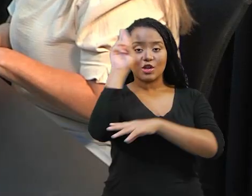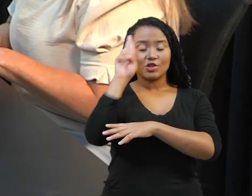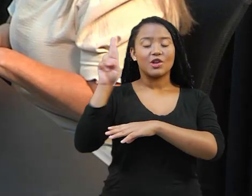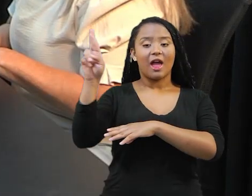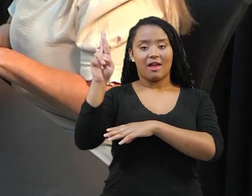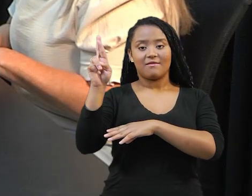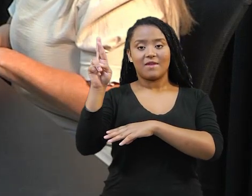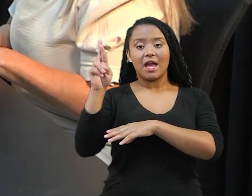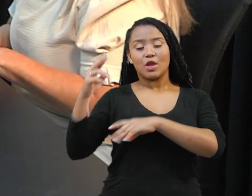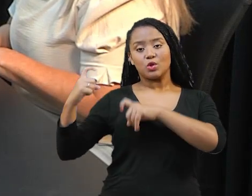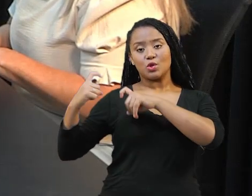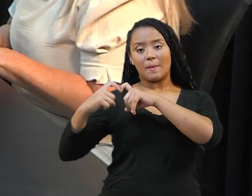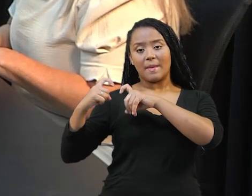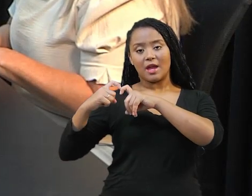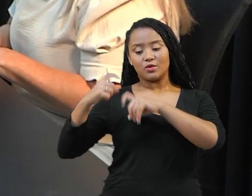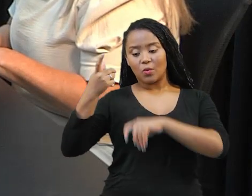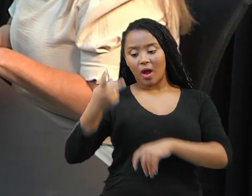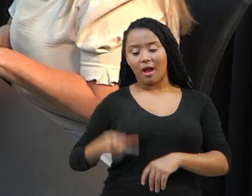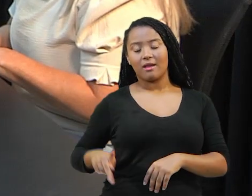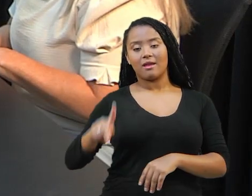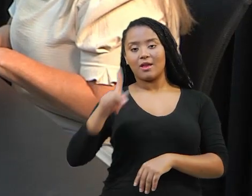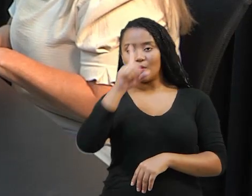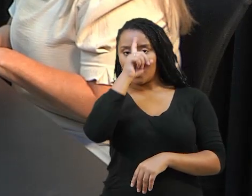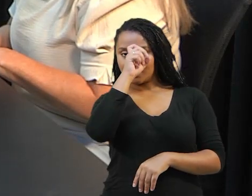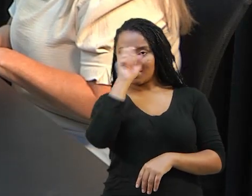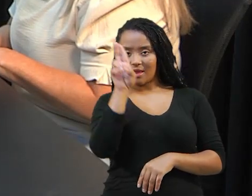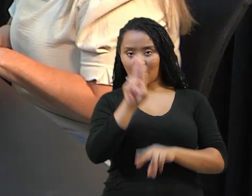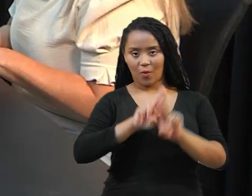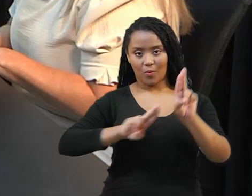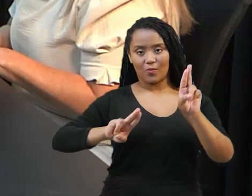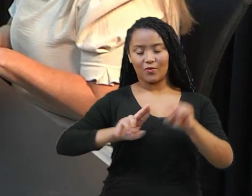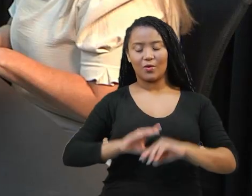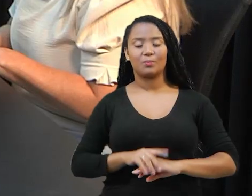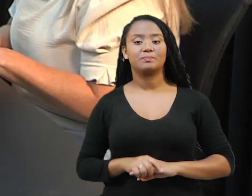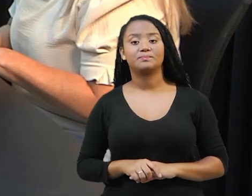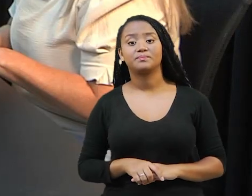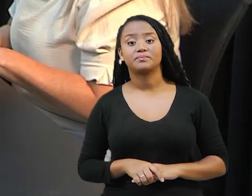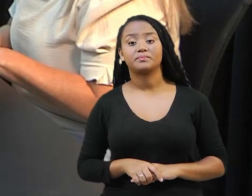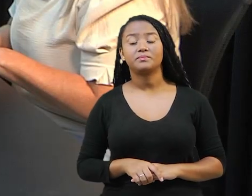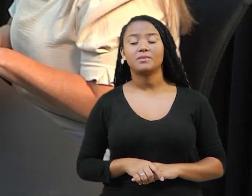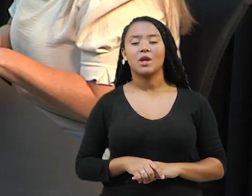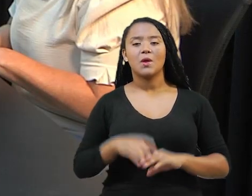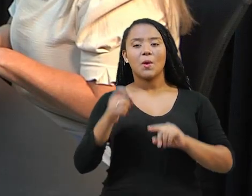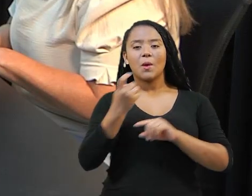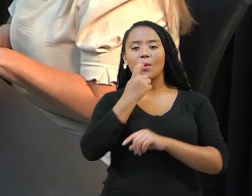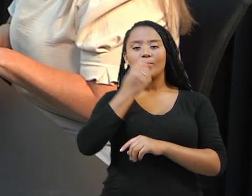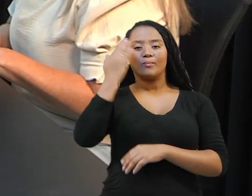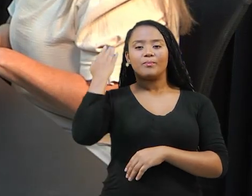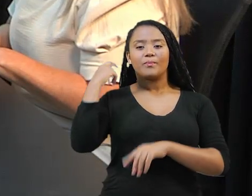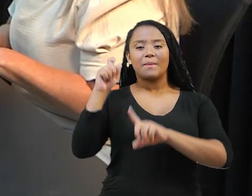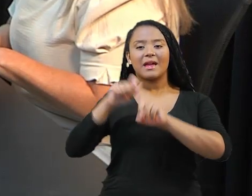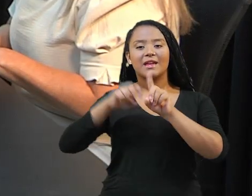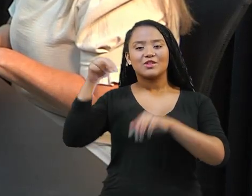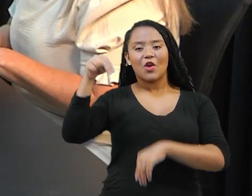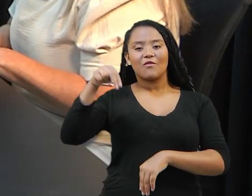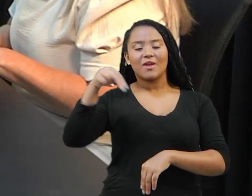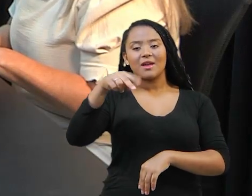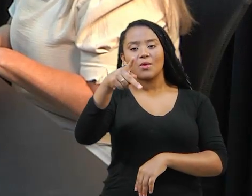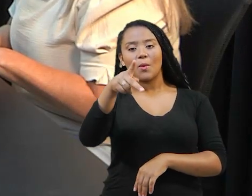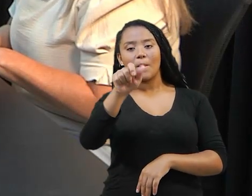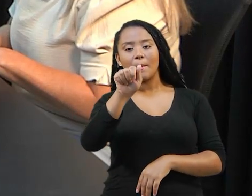de Clínicas aqui da UFO. No último novembro, o Paulo Henrique foi eleito presidente